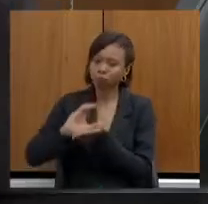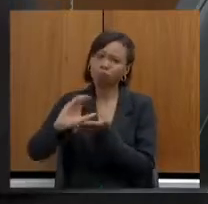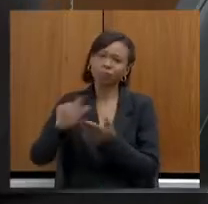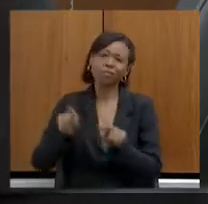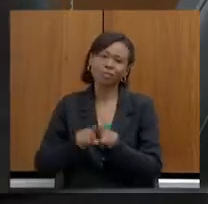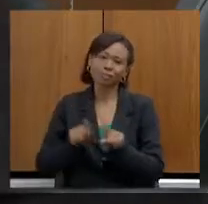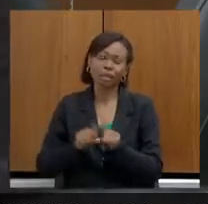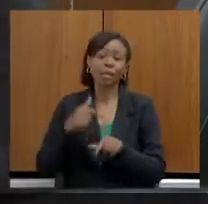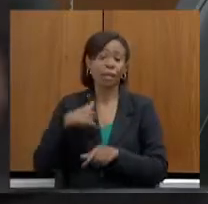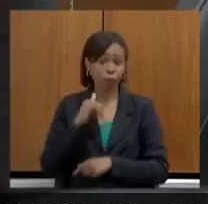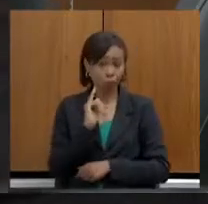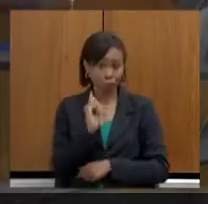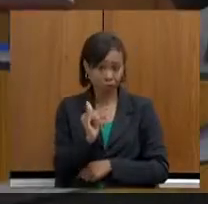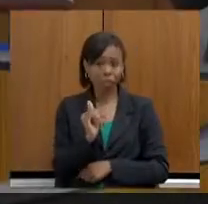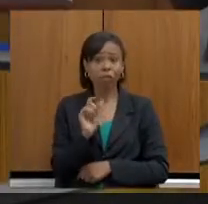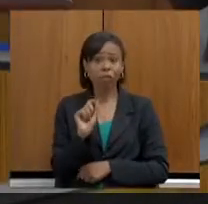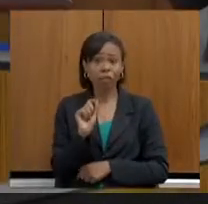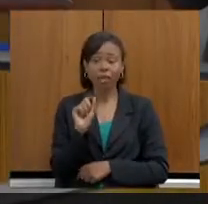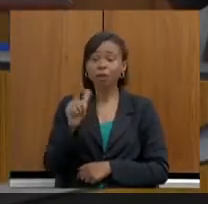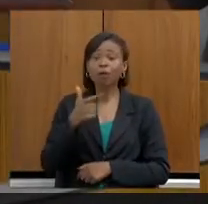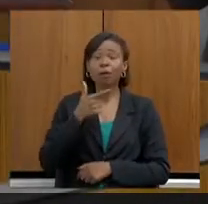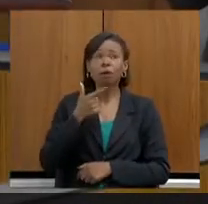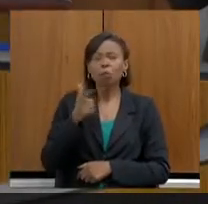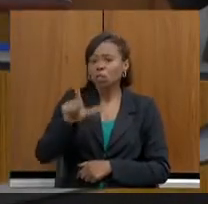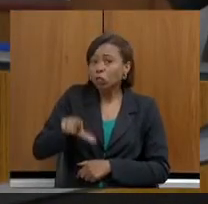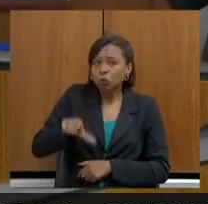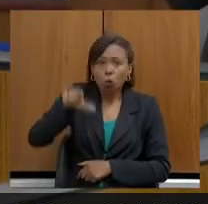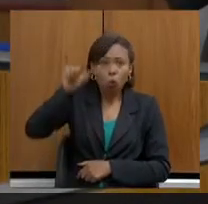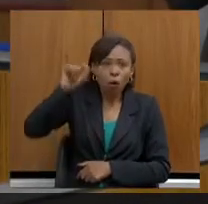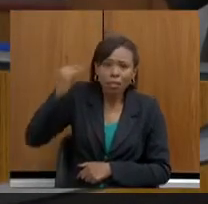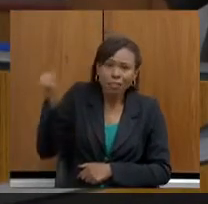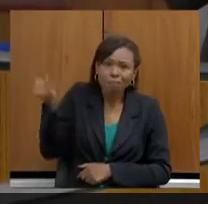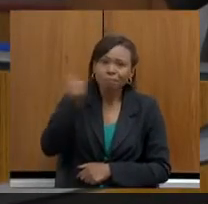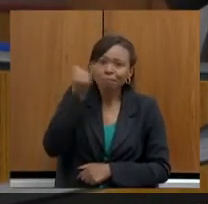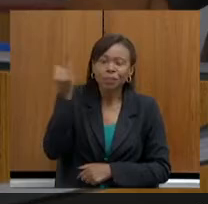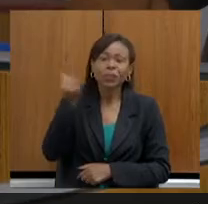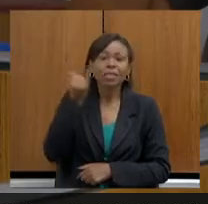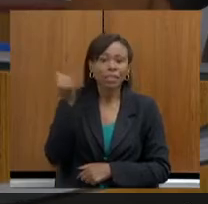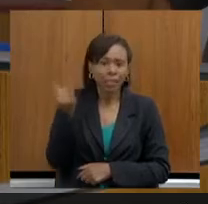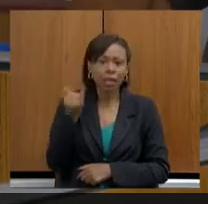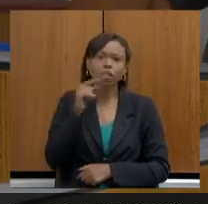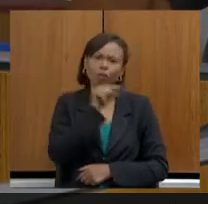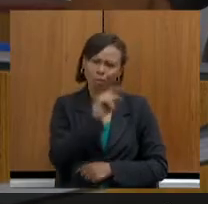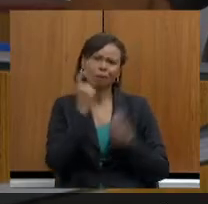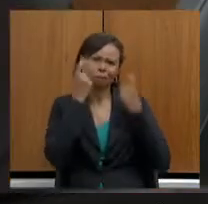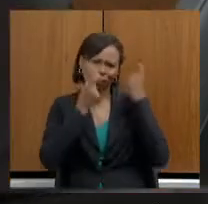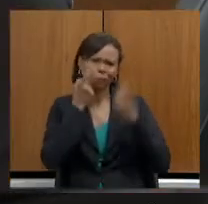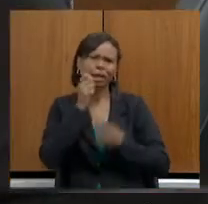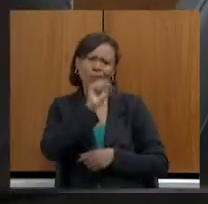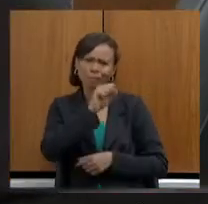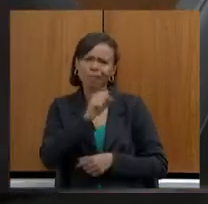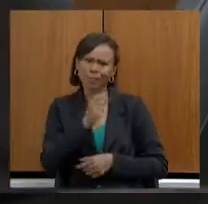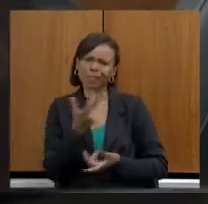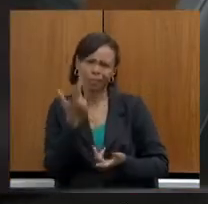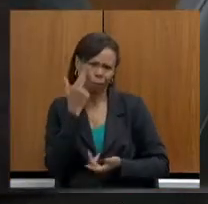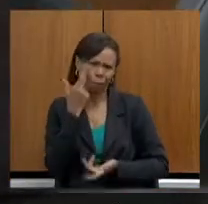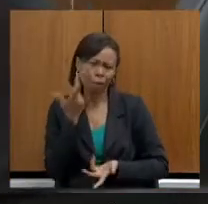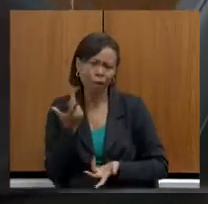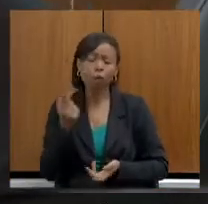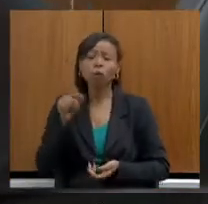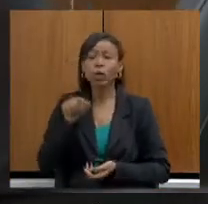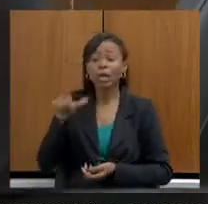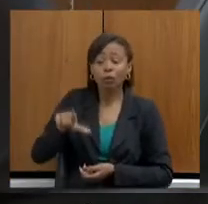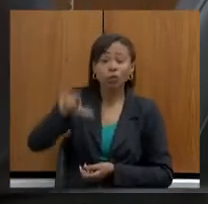e eu digo ao Senhor uma das grandes escolhas né O que é muito natural e comprovado por essa sua preocupação uma das grandes escolhas